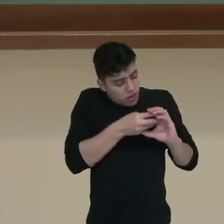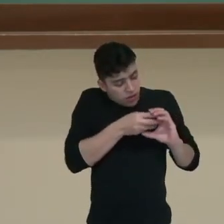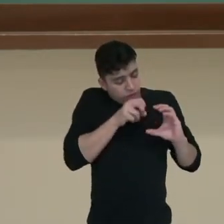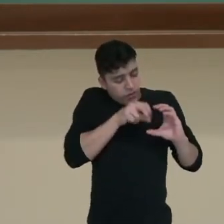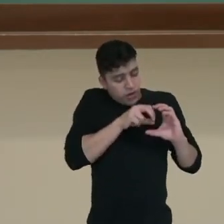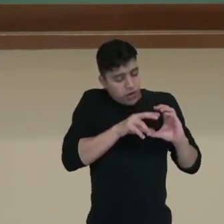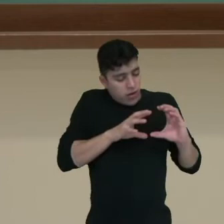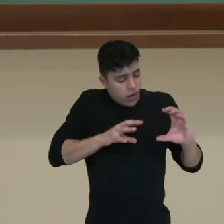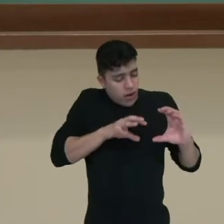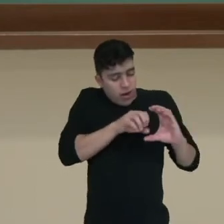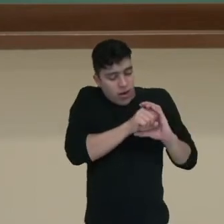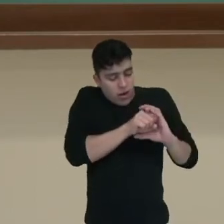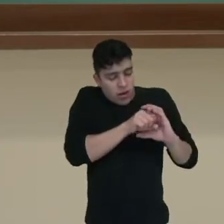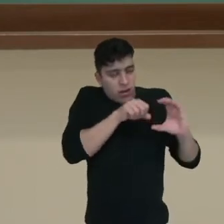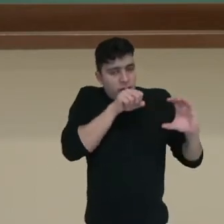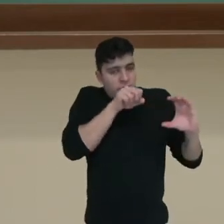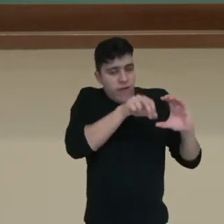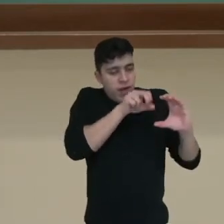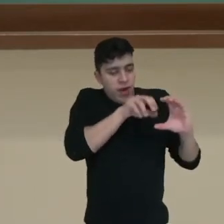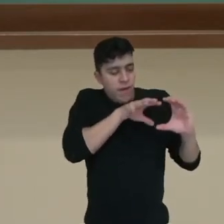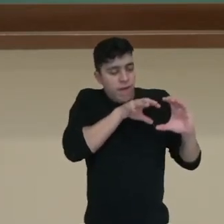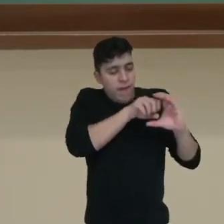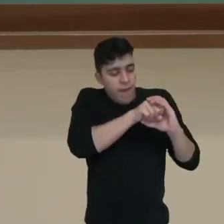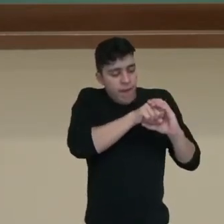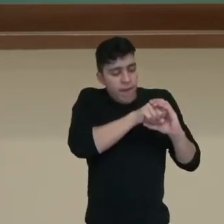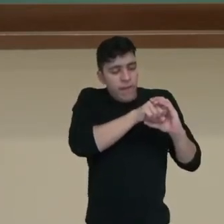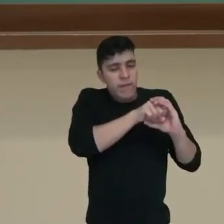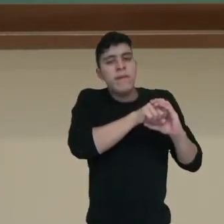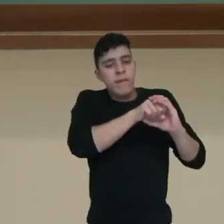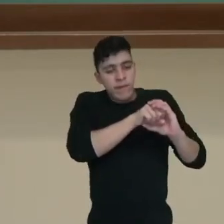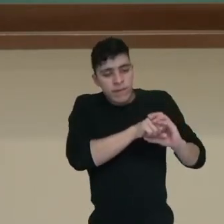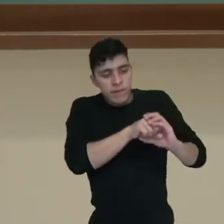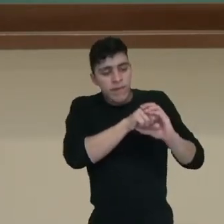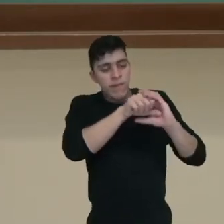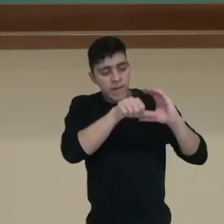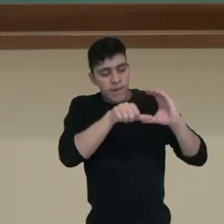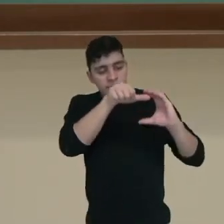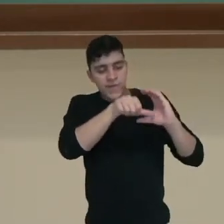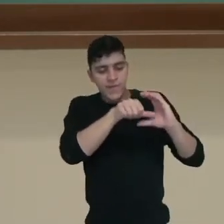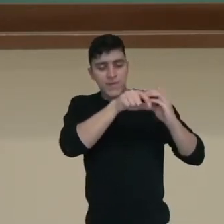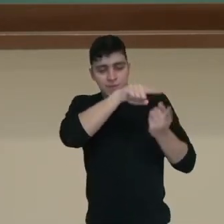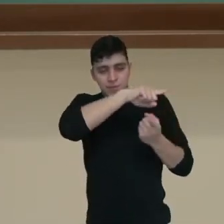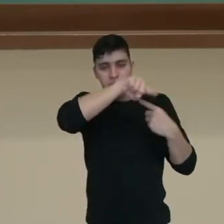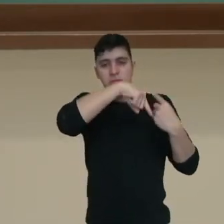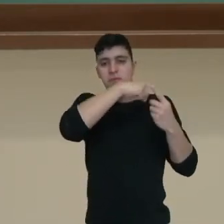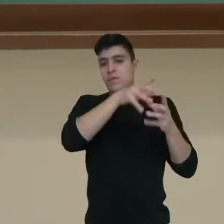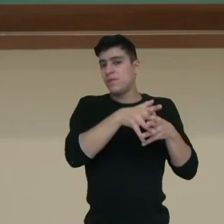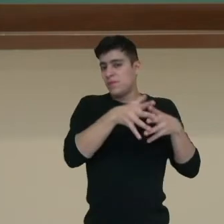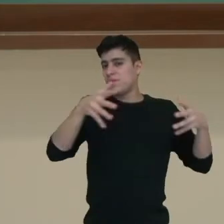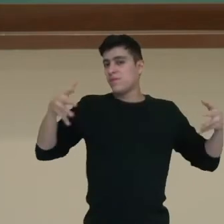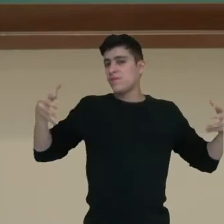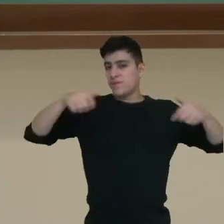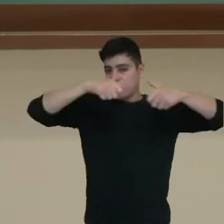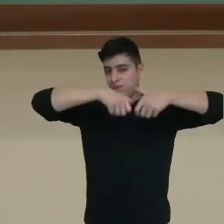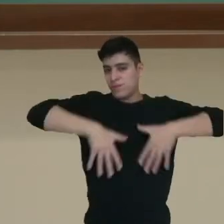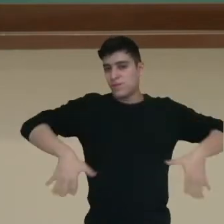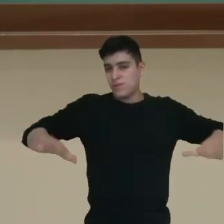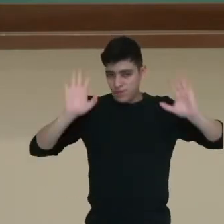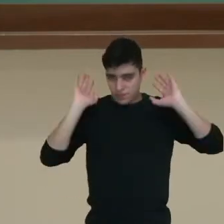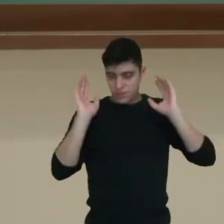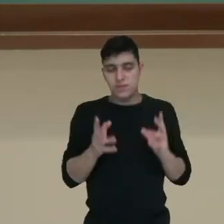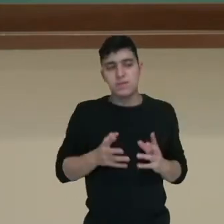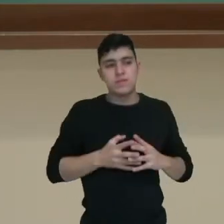da célula de um ser vivo para poder sofrer metabolismo, né, se alimentar, se multiplicar e tudo